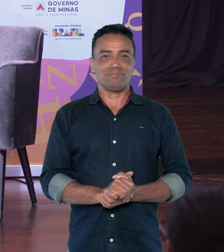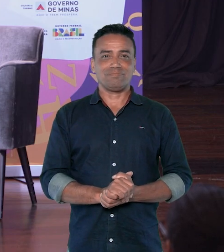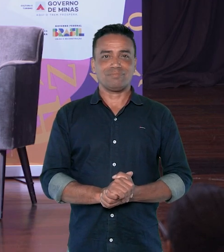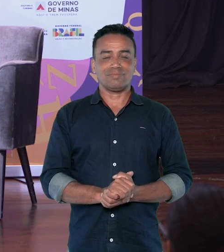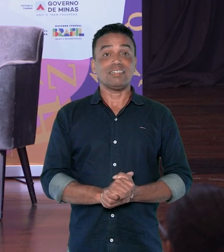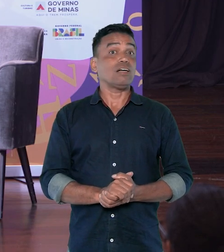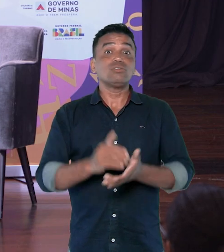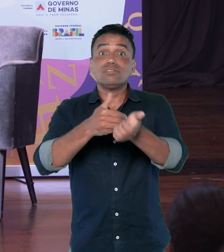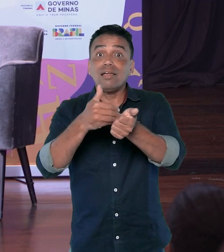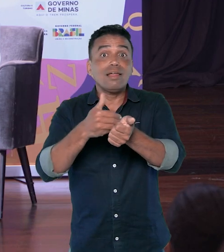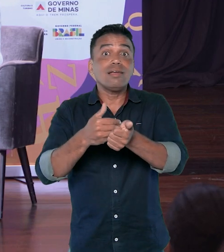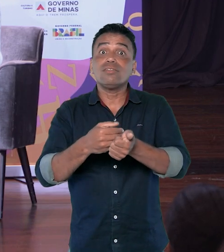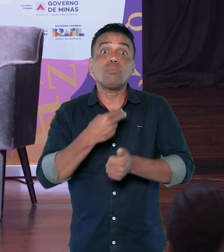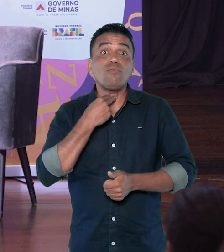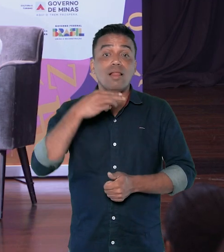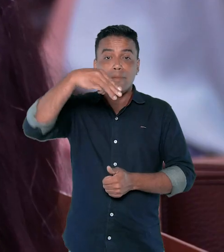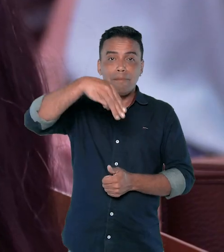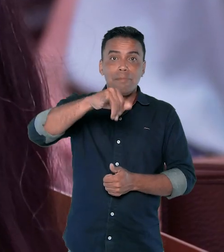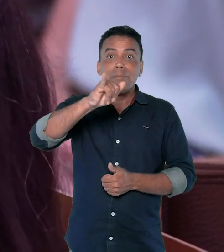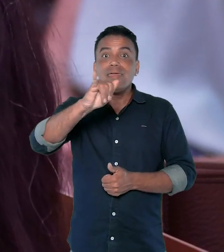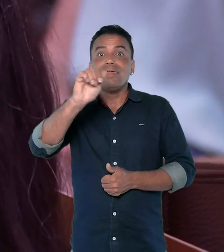Você cegueira, não pode falar com minha conta daí, não?